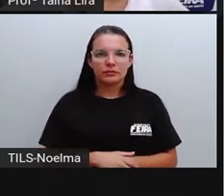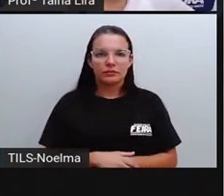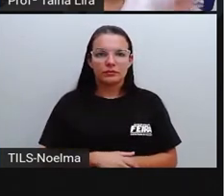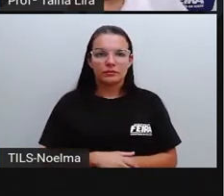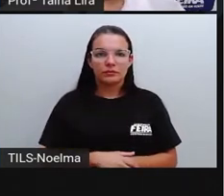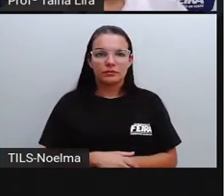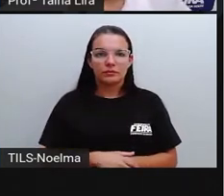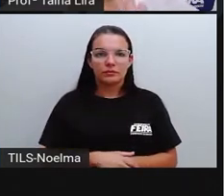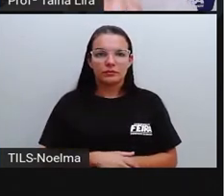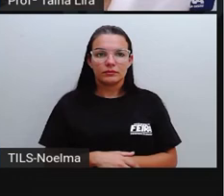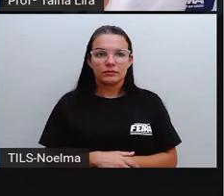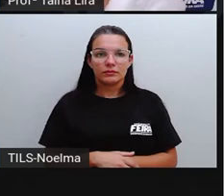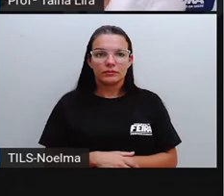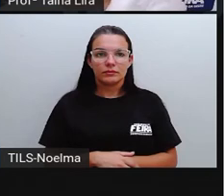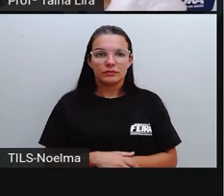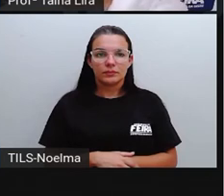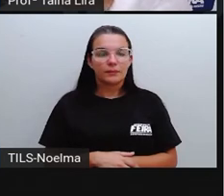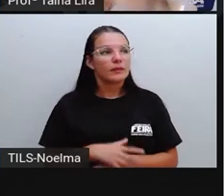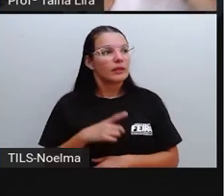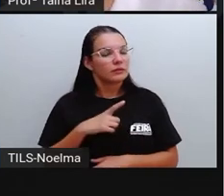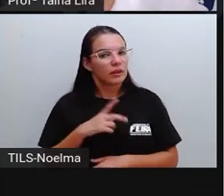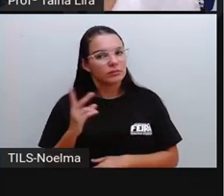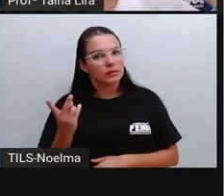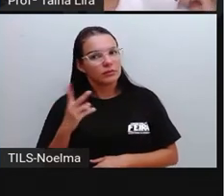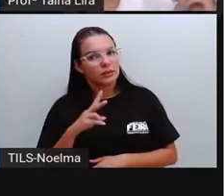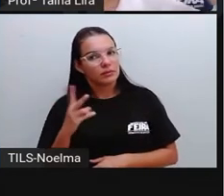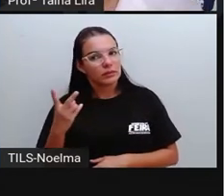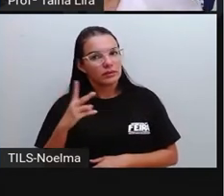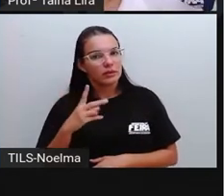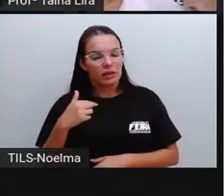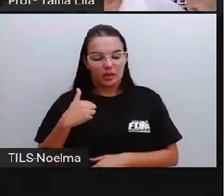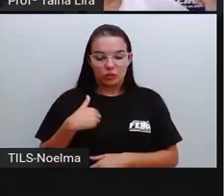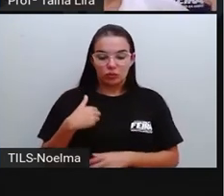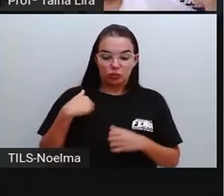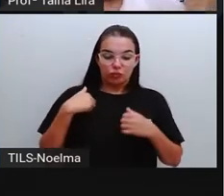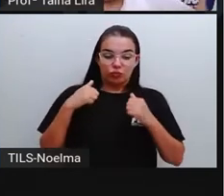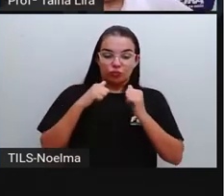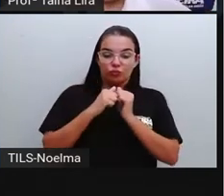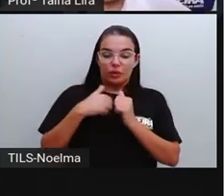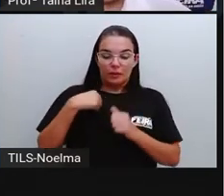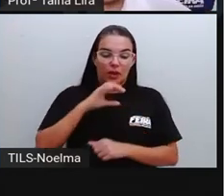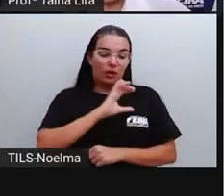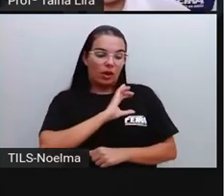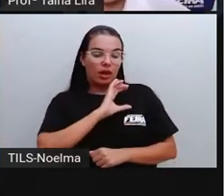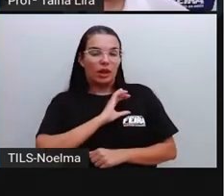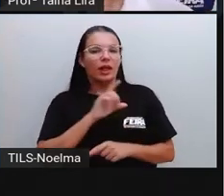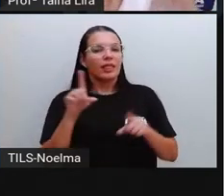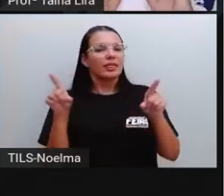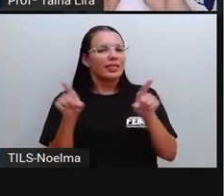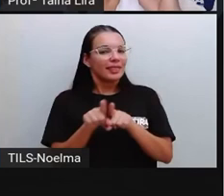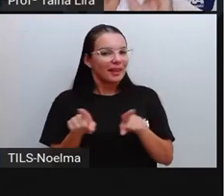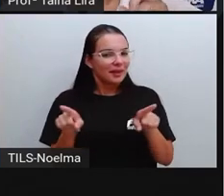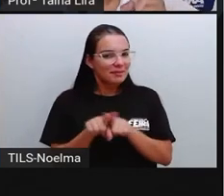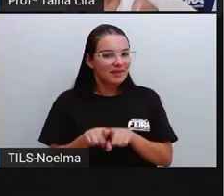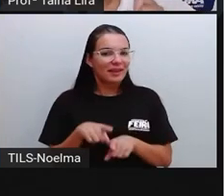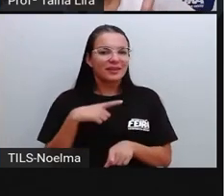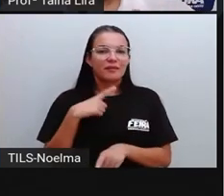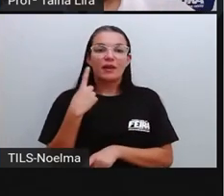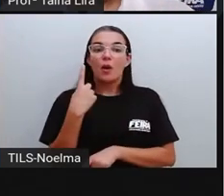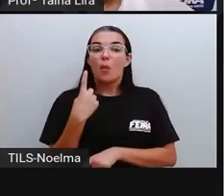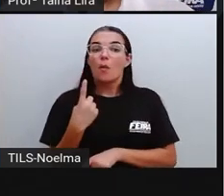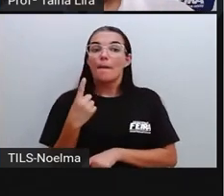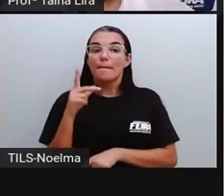Nos dois casos, né, tanto no jogo aqui de Bruno e Marcelo, como no meu caso aqui com a colega que estava jogando comigo, a diferença foi